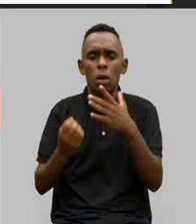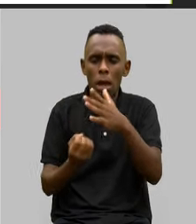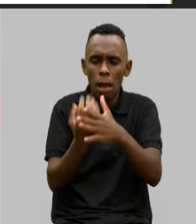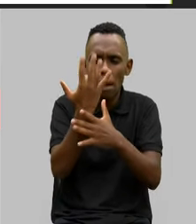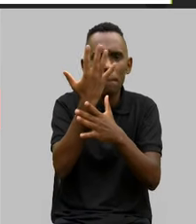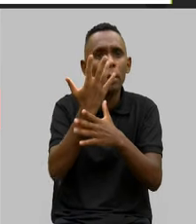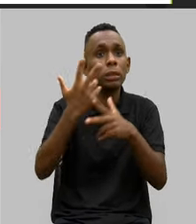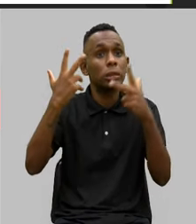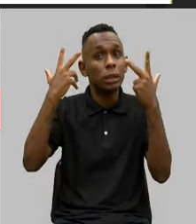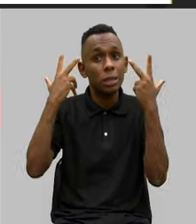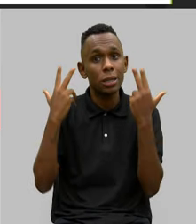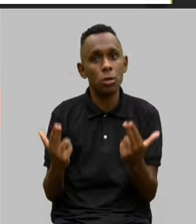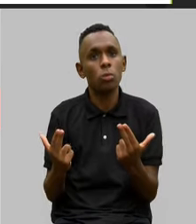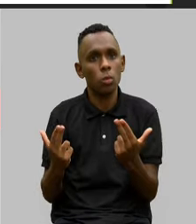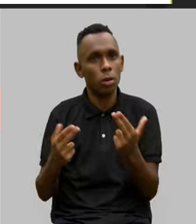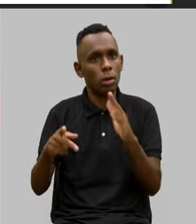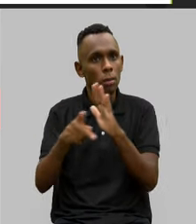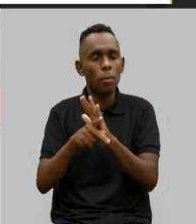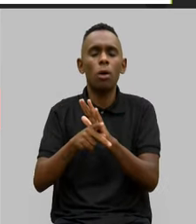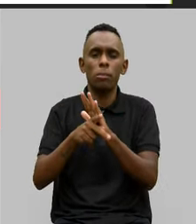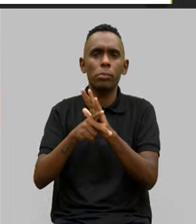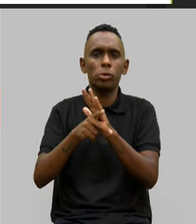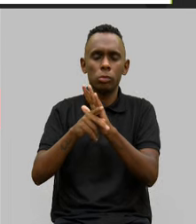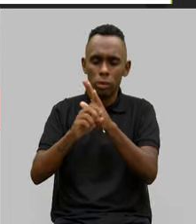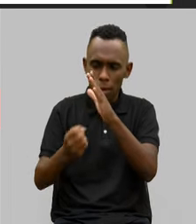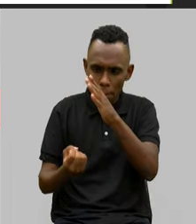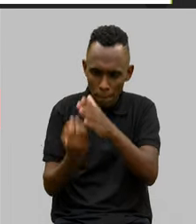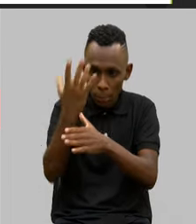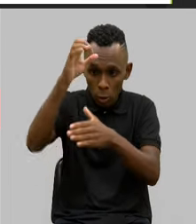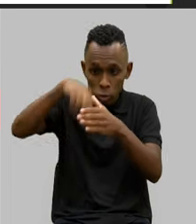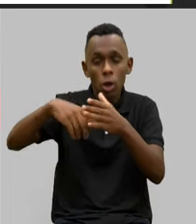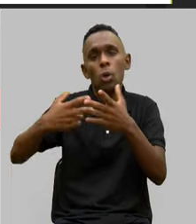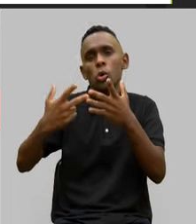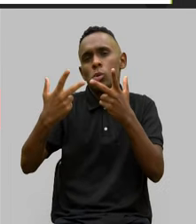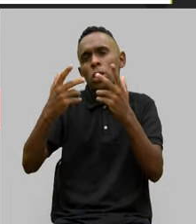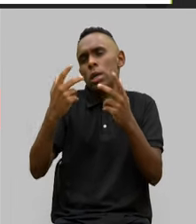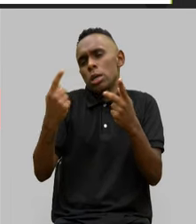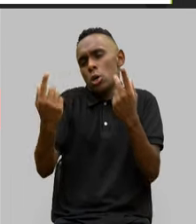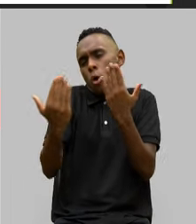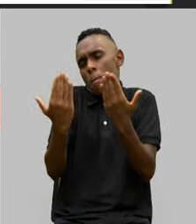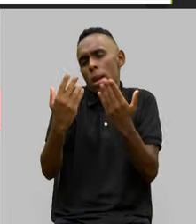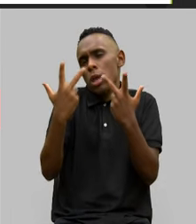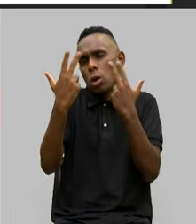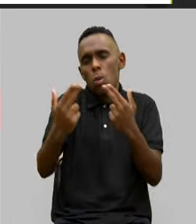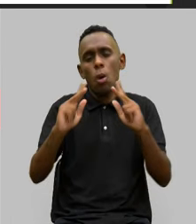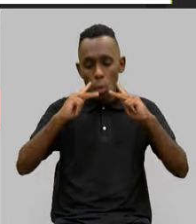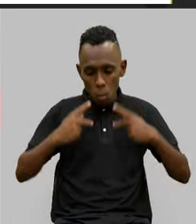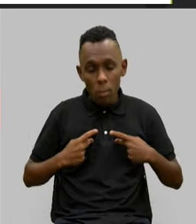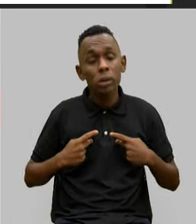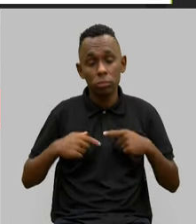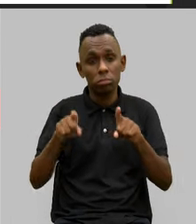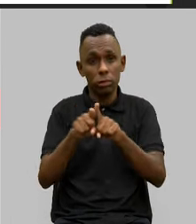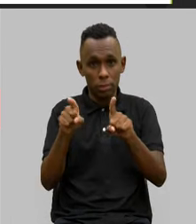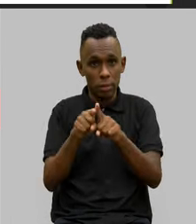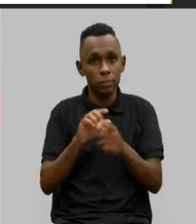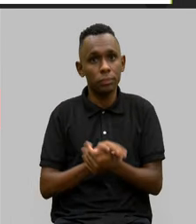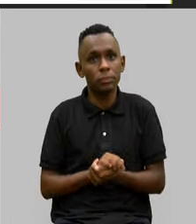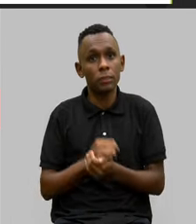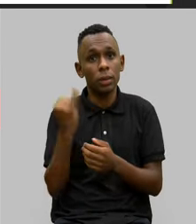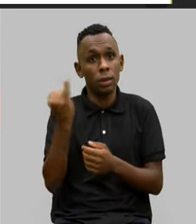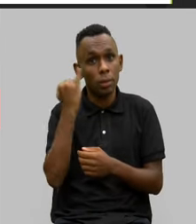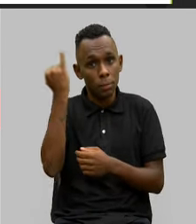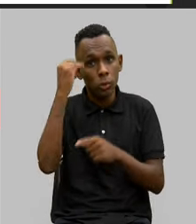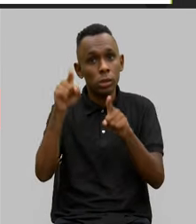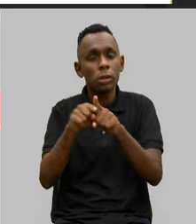mesma regulação sexual Nossa outra coisa muito importante que é